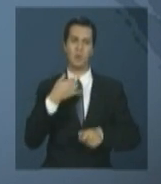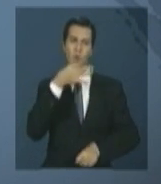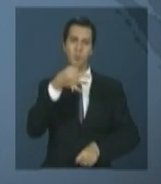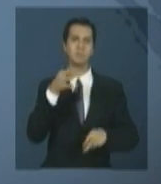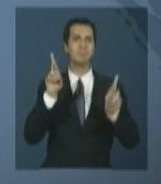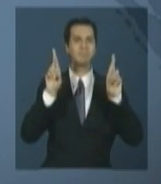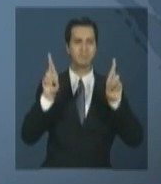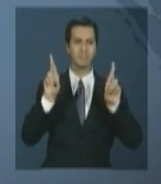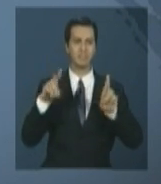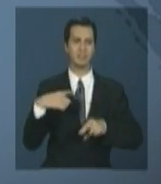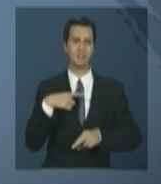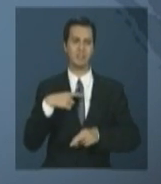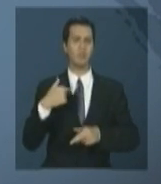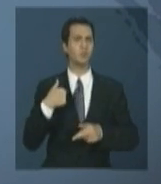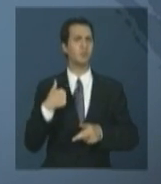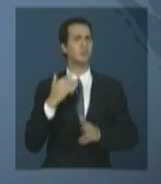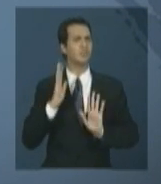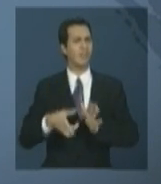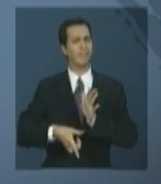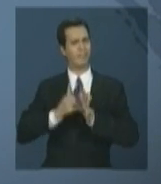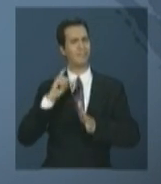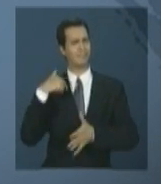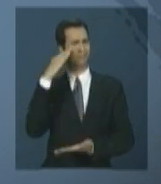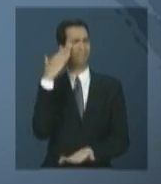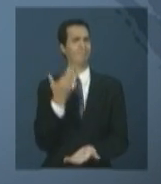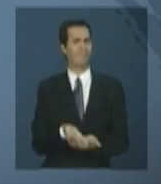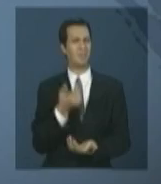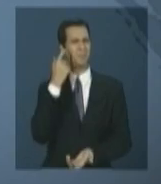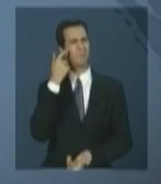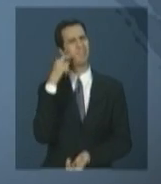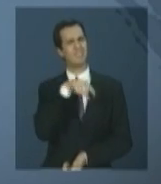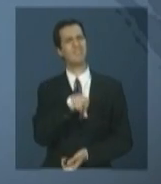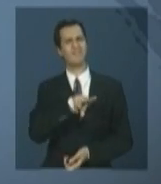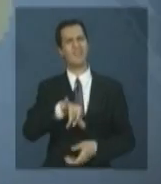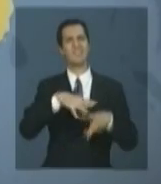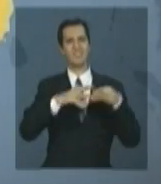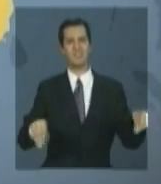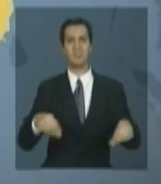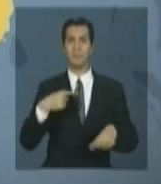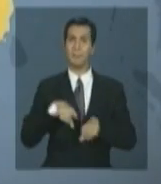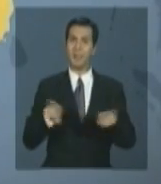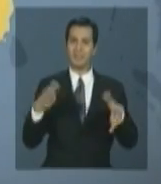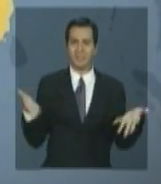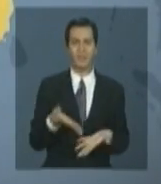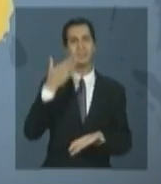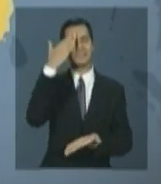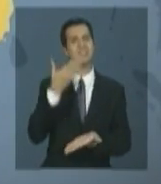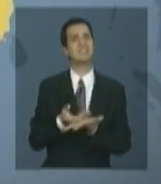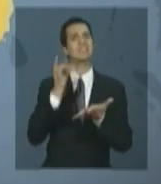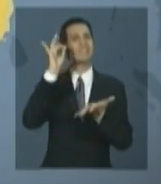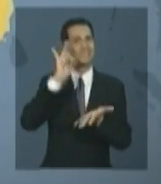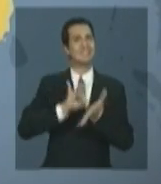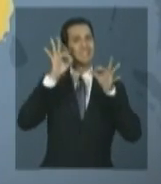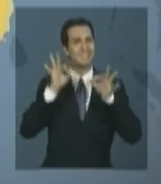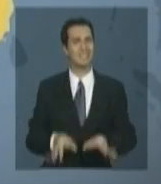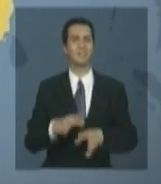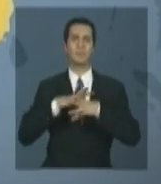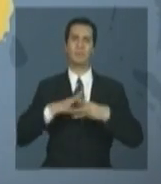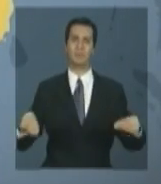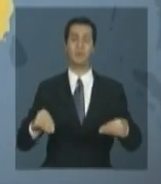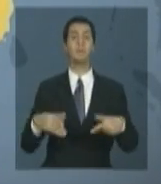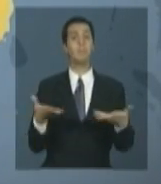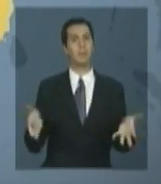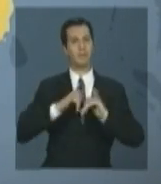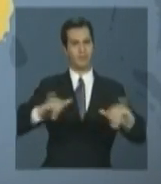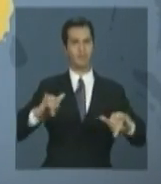Eu acho que, de uma certa forma, eu já esperava, mas ter certeza é muito bom, né, gente? Bom, lembrando então que podemos voltar a qualquer